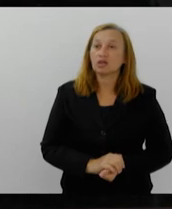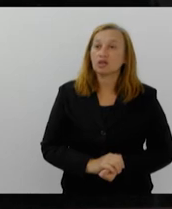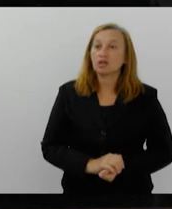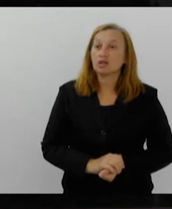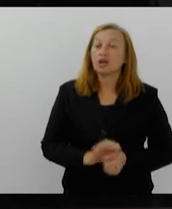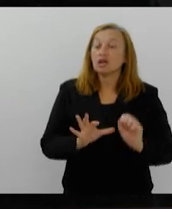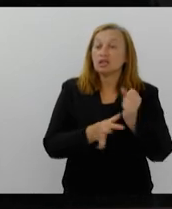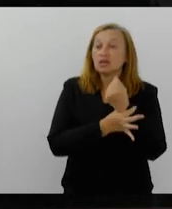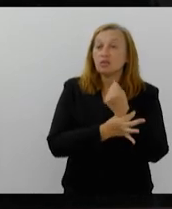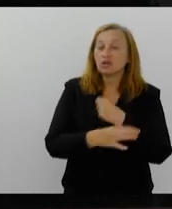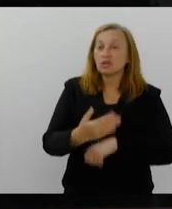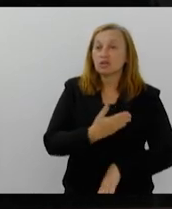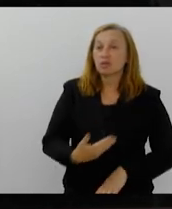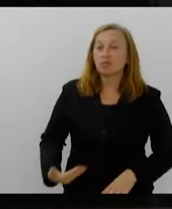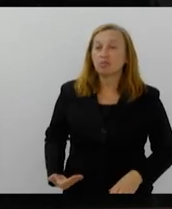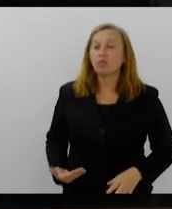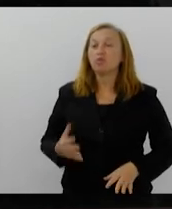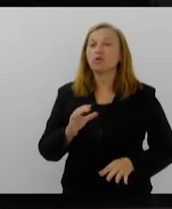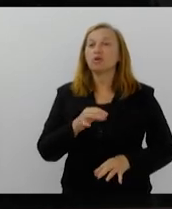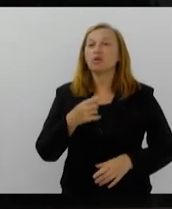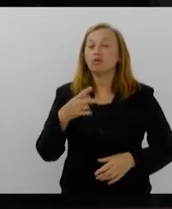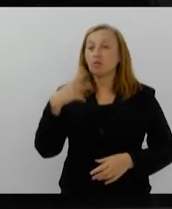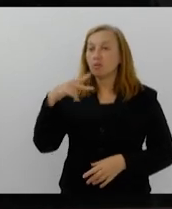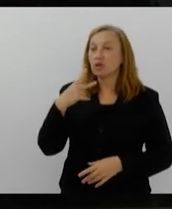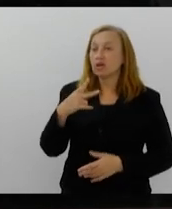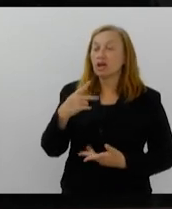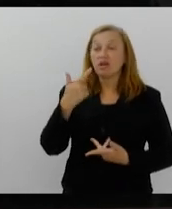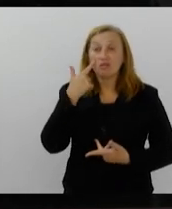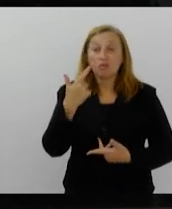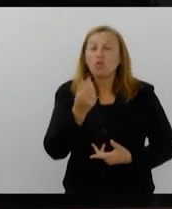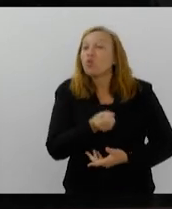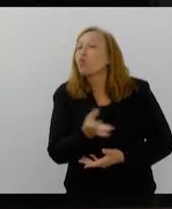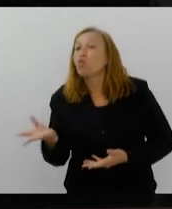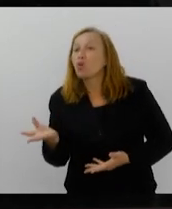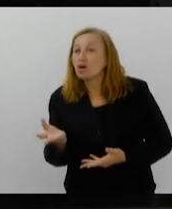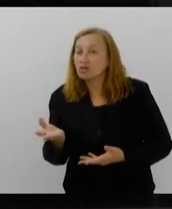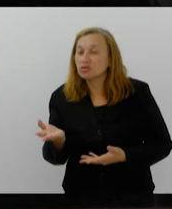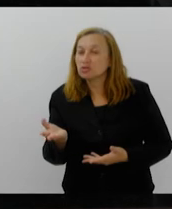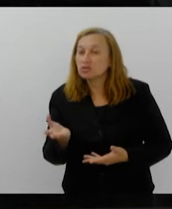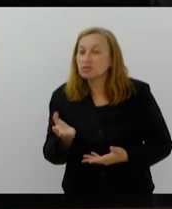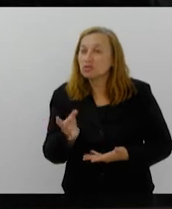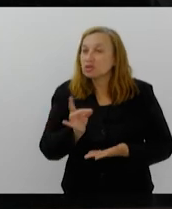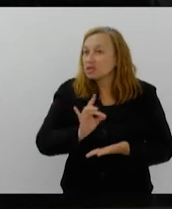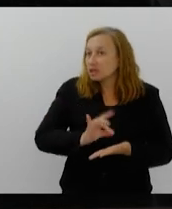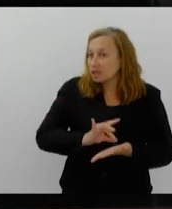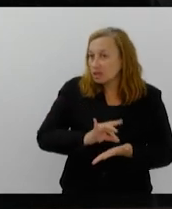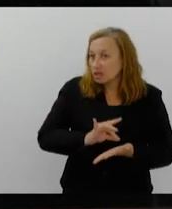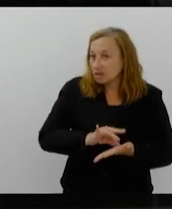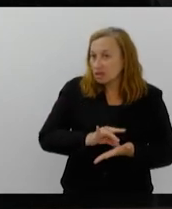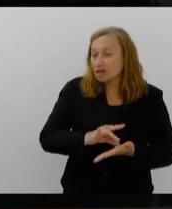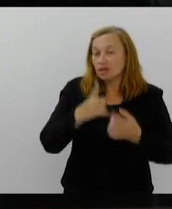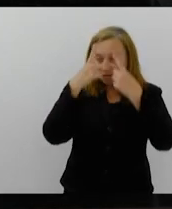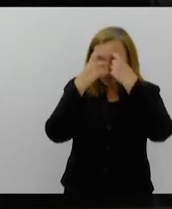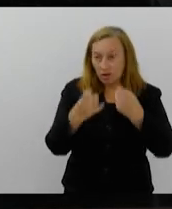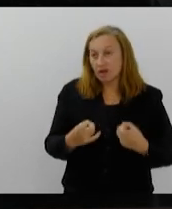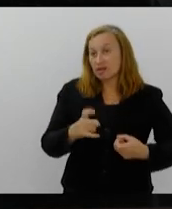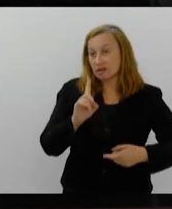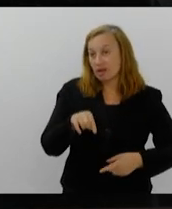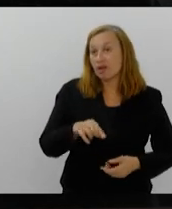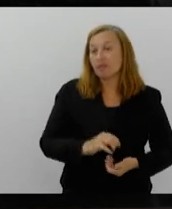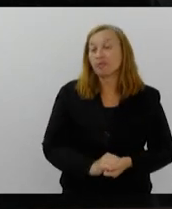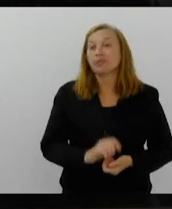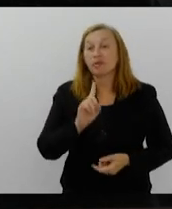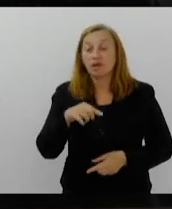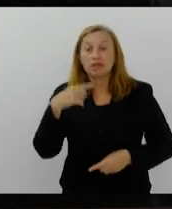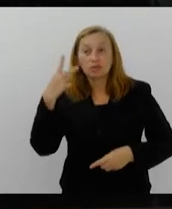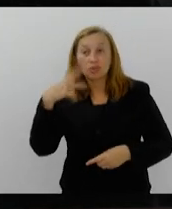segurança pública da qual nós vemos o quanto que escancaradamente é danosa e violenta. Para essa